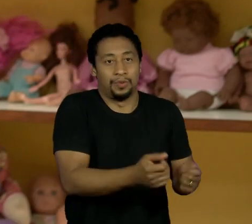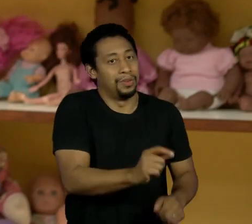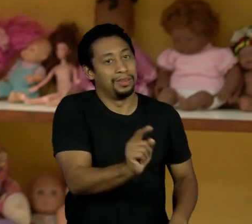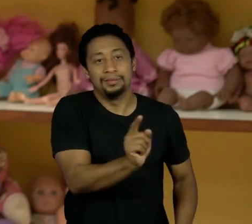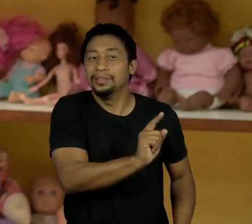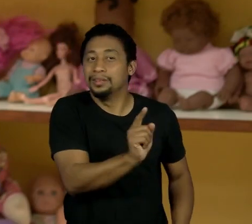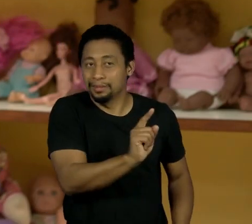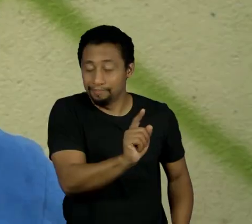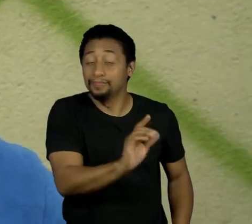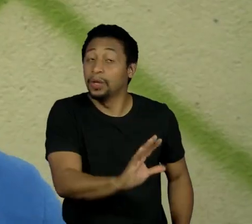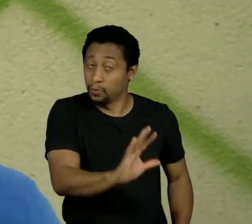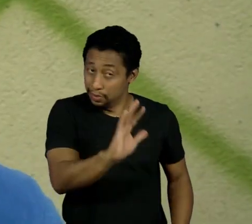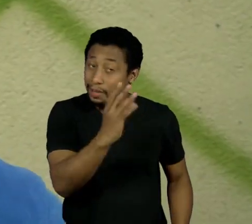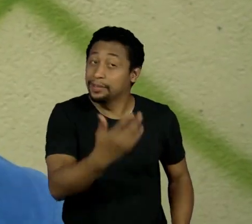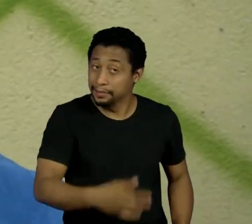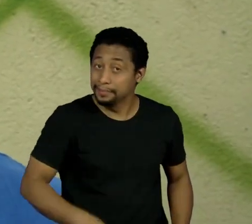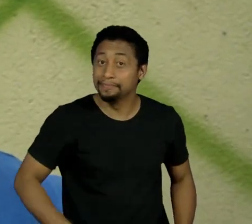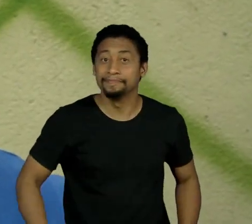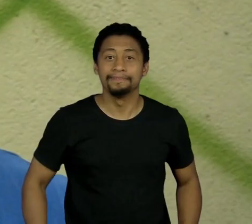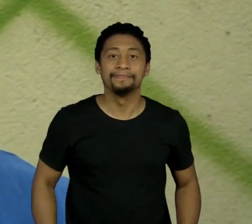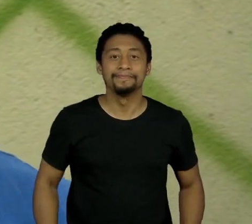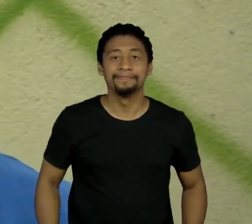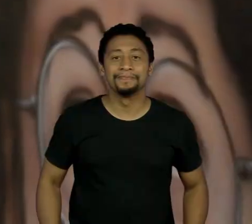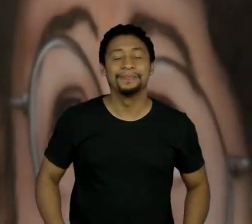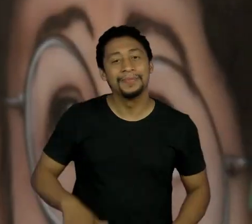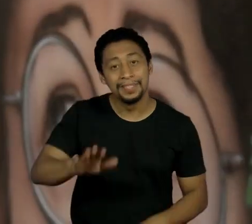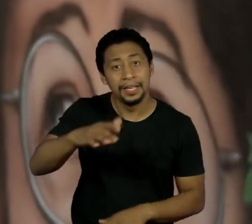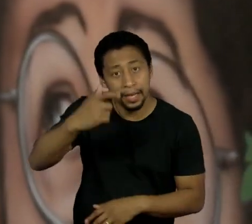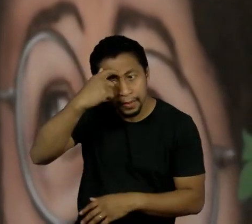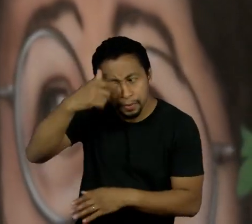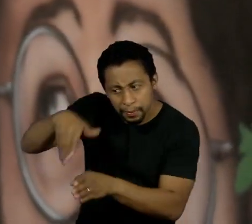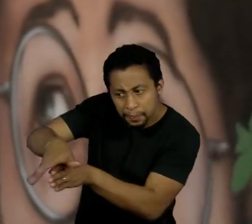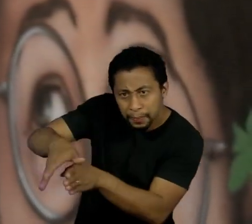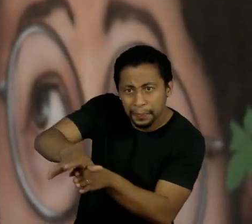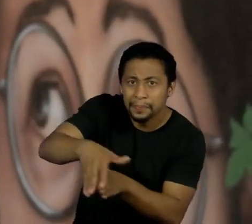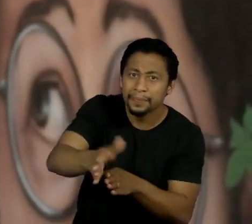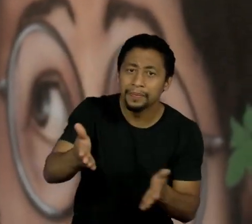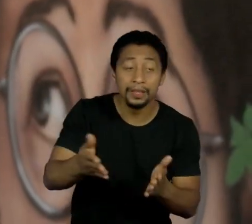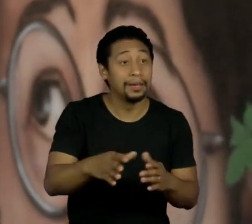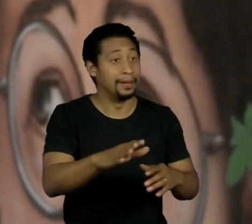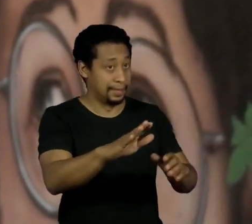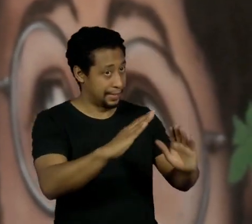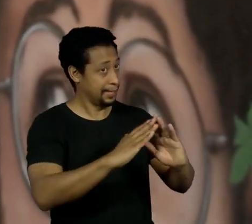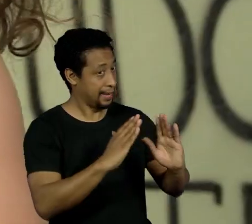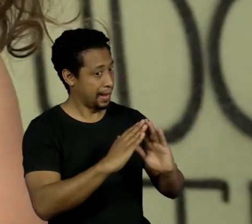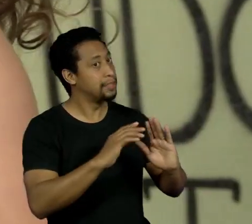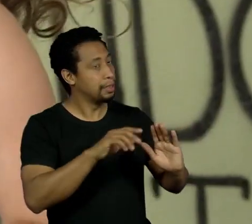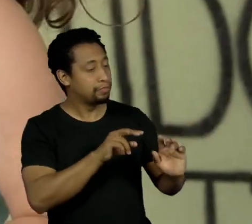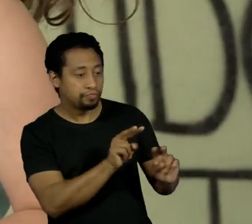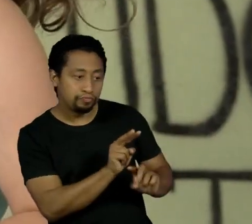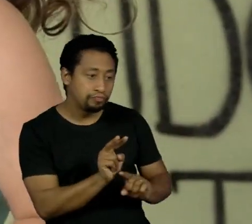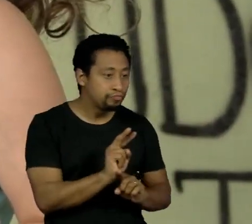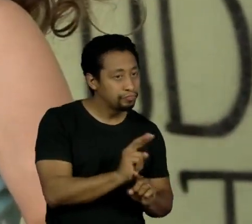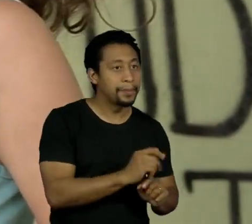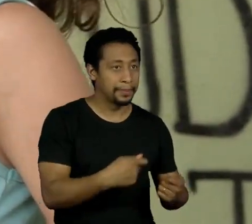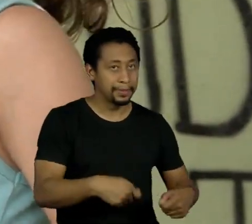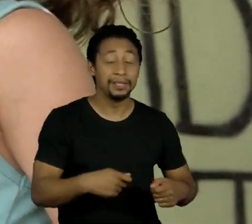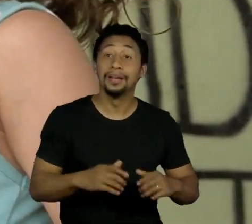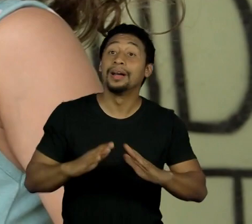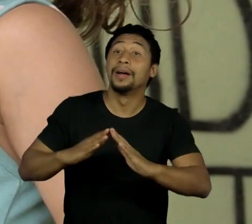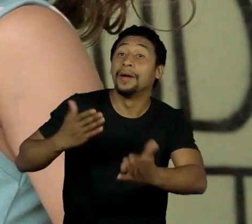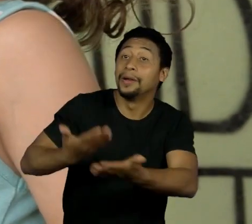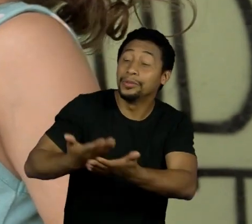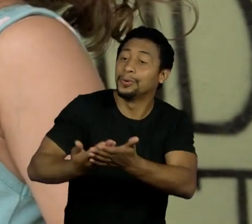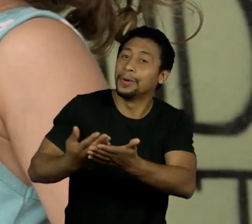casas dos familiares. Conscientizar as crianças, né? Ensinar. Em casa também, né? A gente tem que trabalhar isso. A escola tem um papel